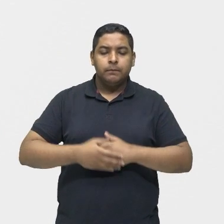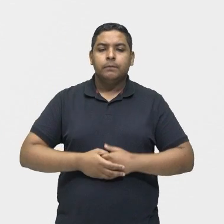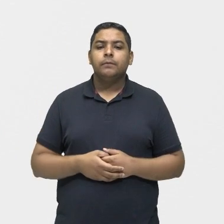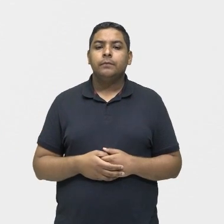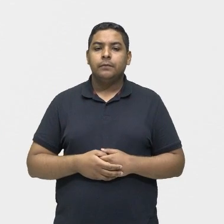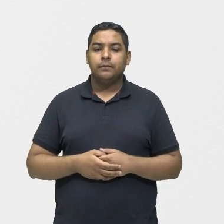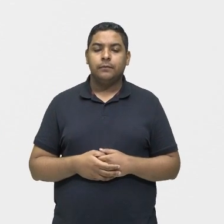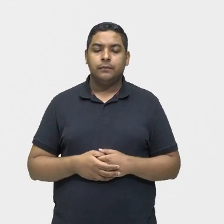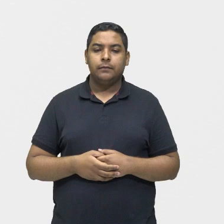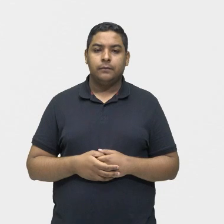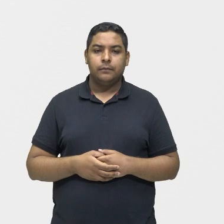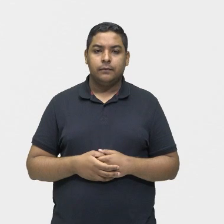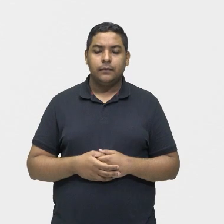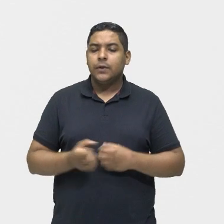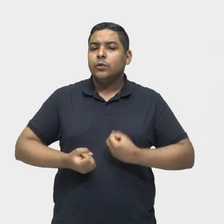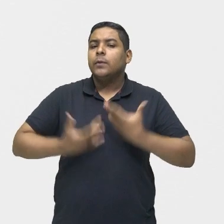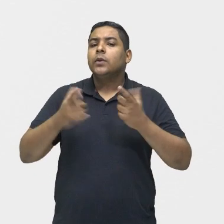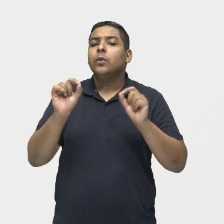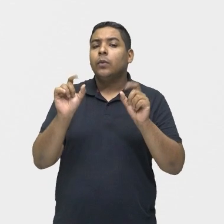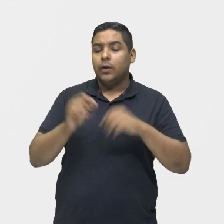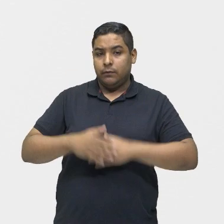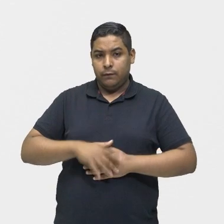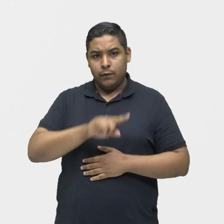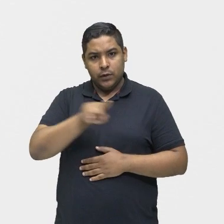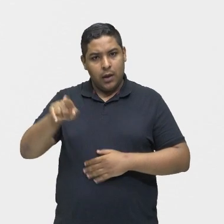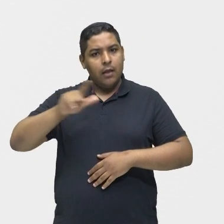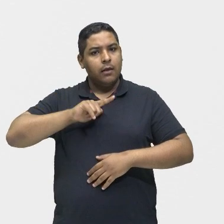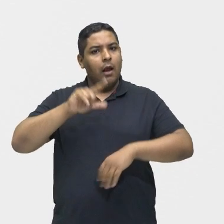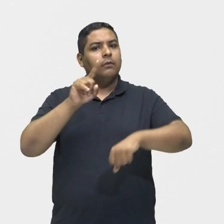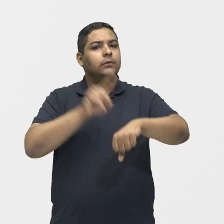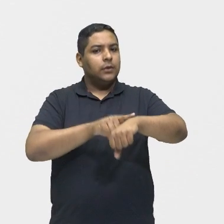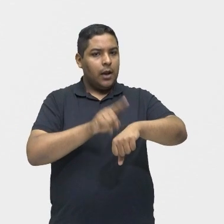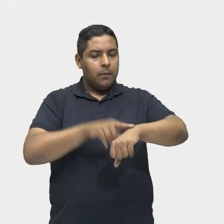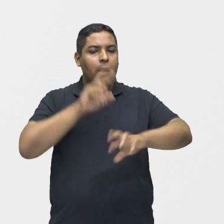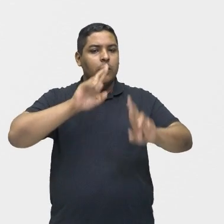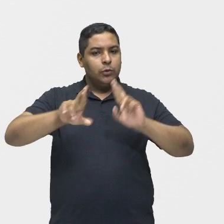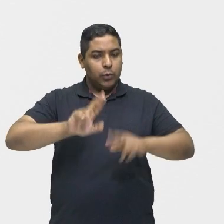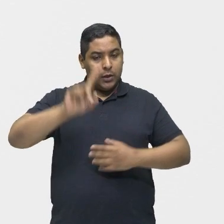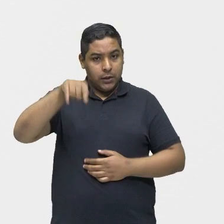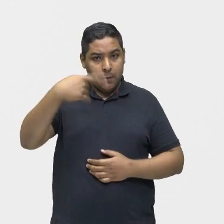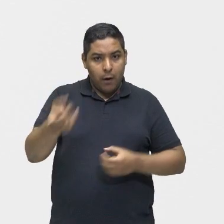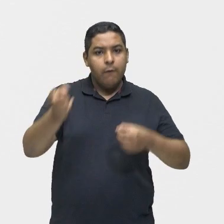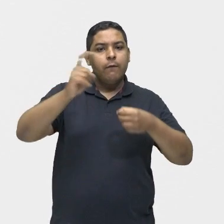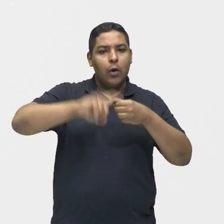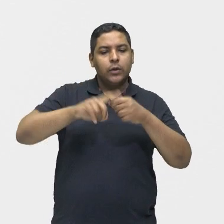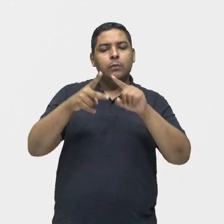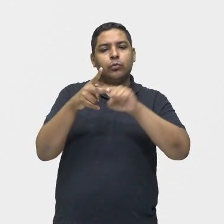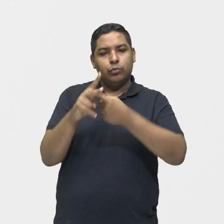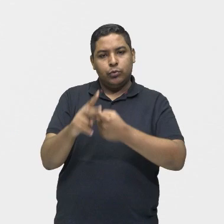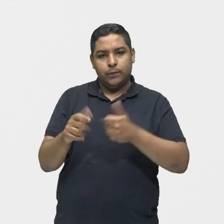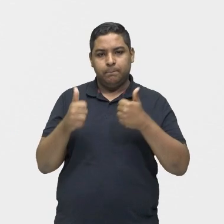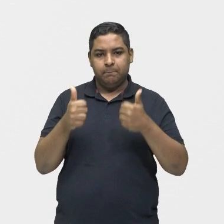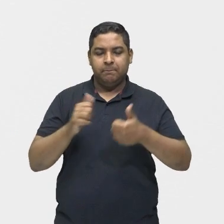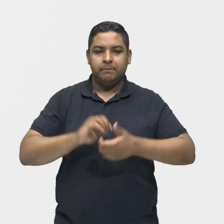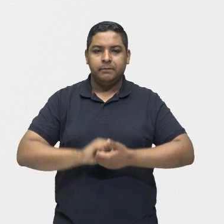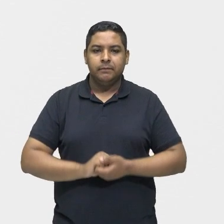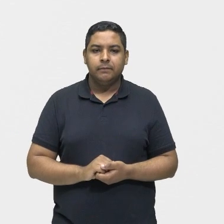expressa o quê? Então, vocês terão agora um tempinho aí para responder. Na sequência, nós voltamos com a correção.